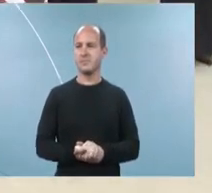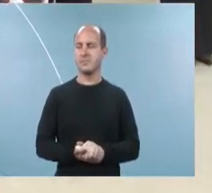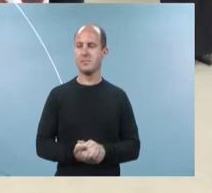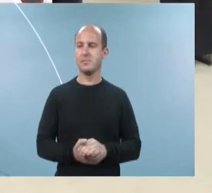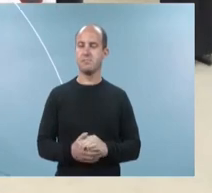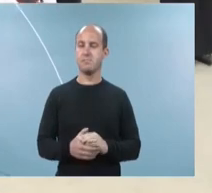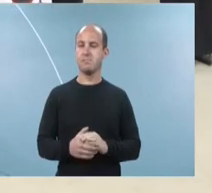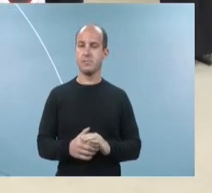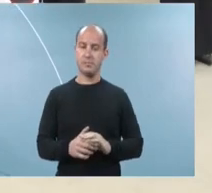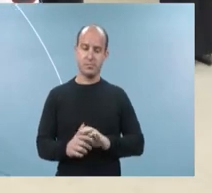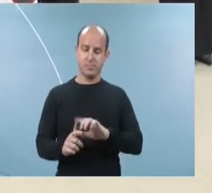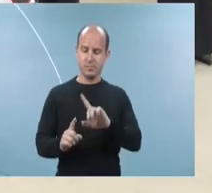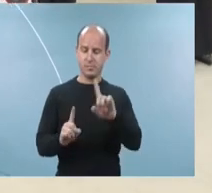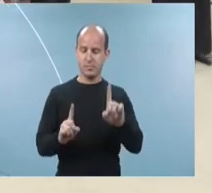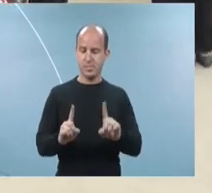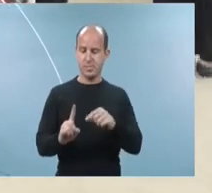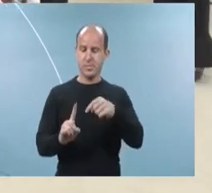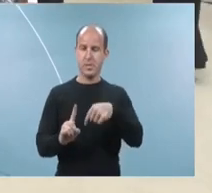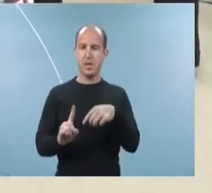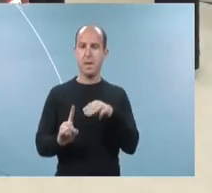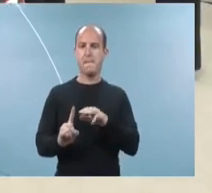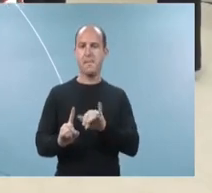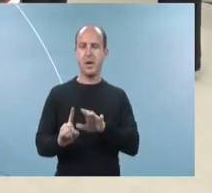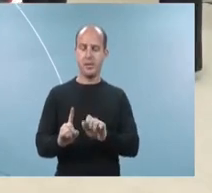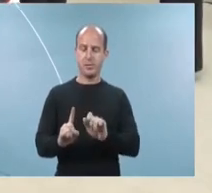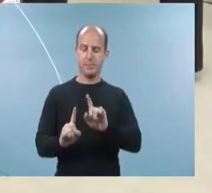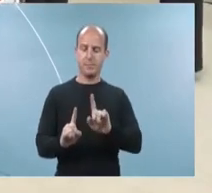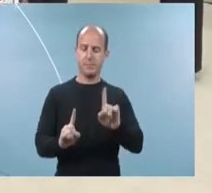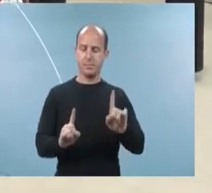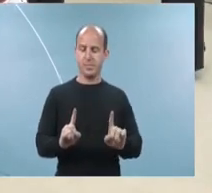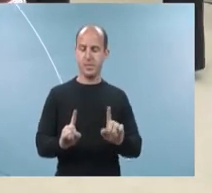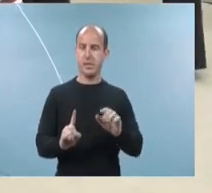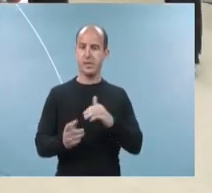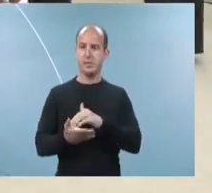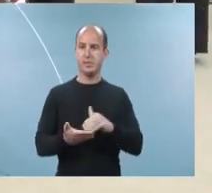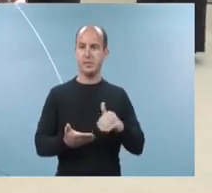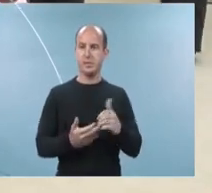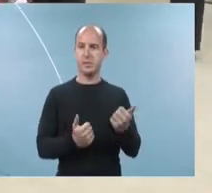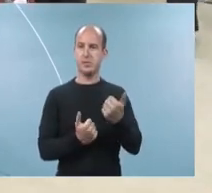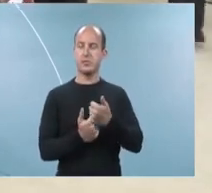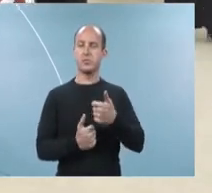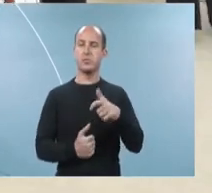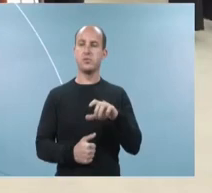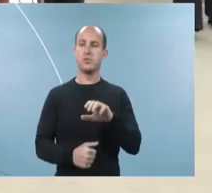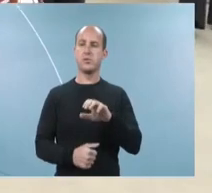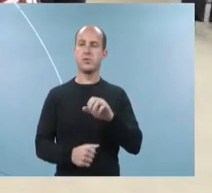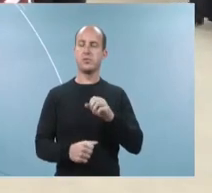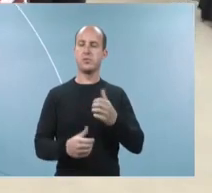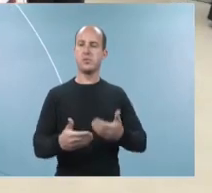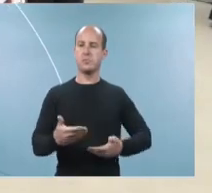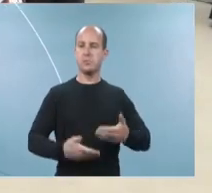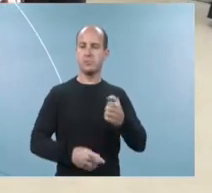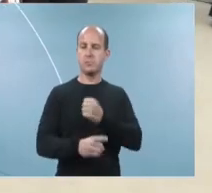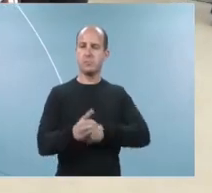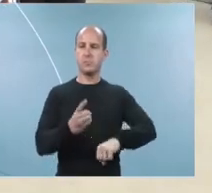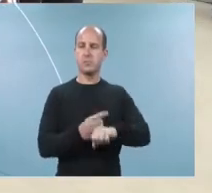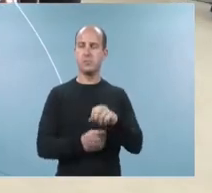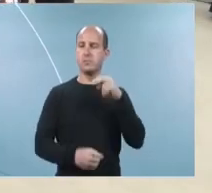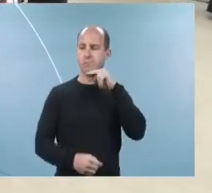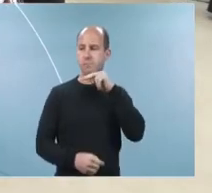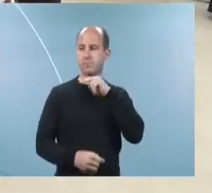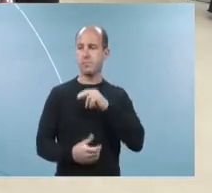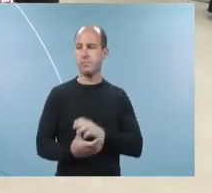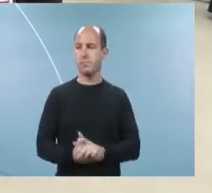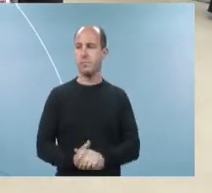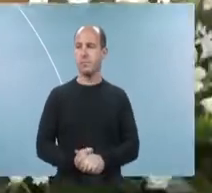Ao lado da senhora Maria Joyce, secretária adjunta de Trabalho e Assistência Social do município de Natal.